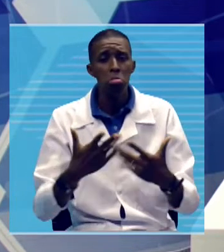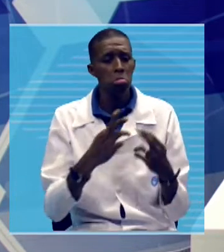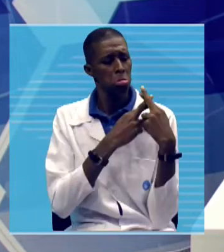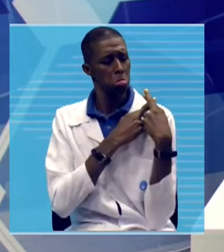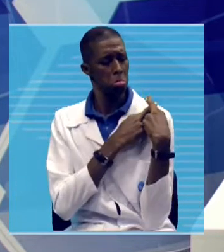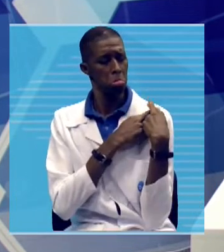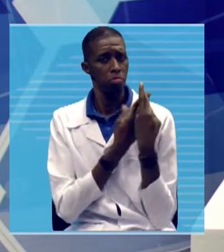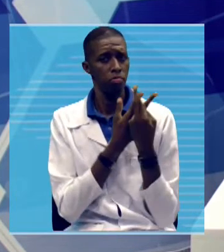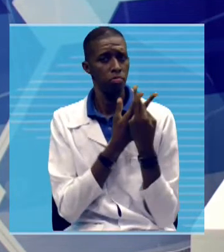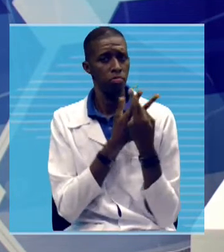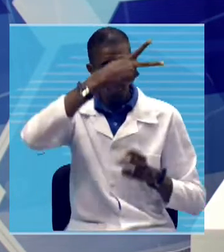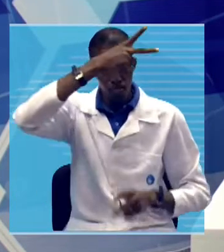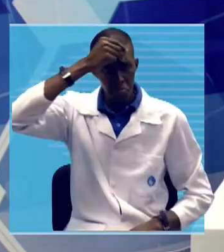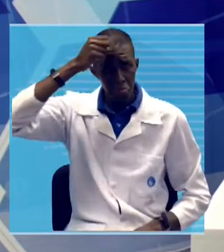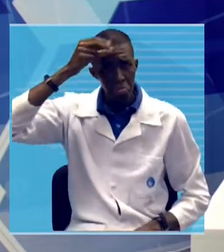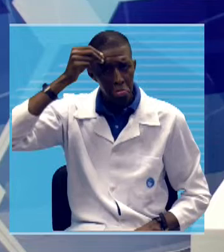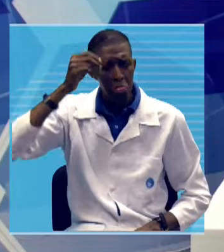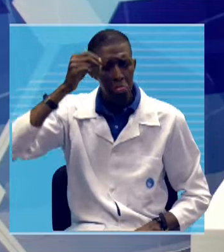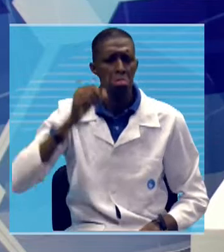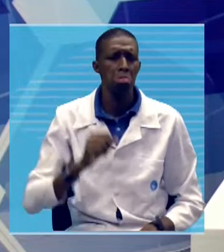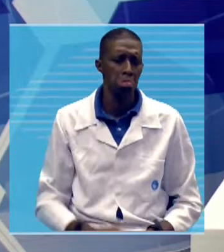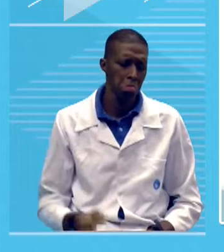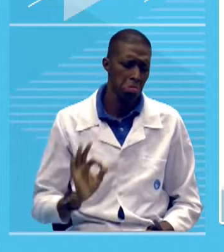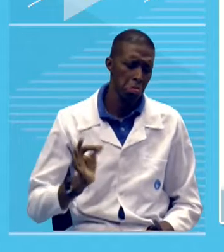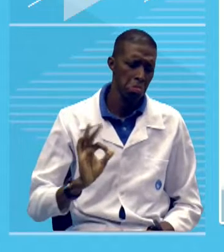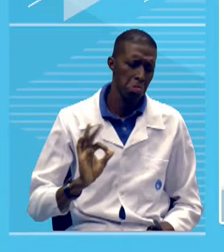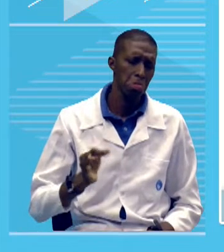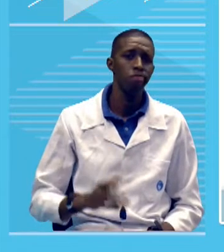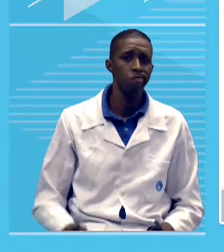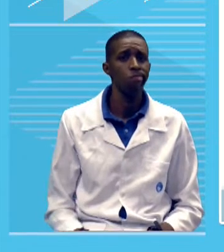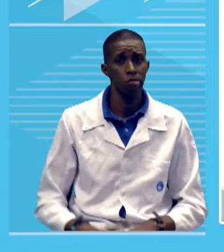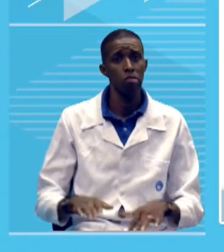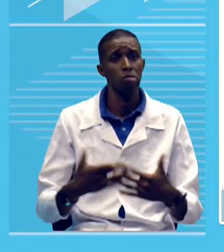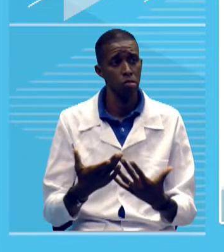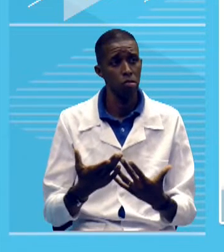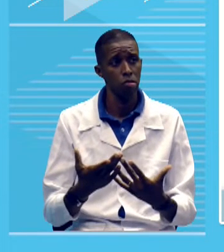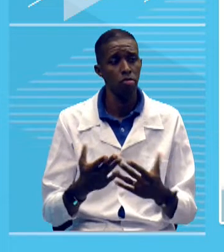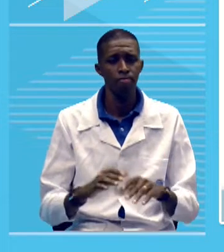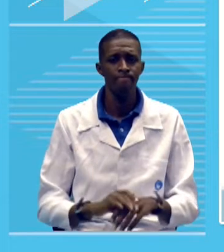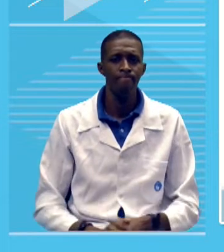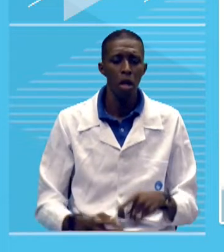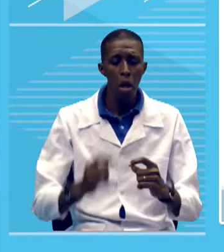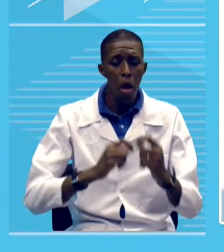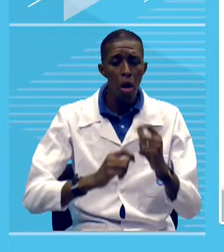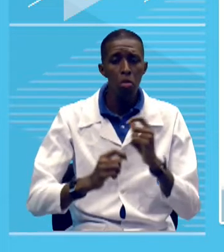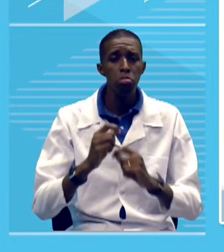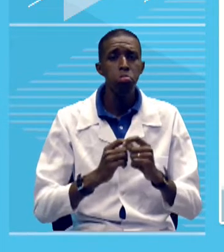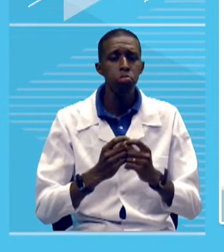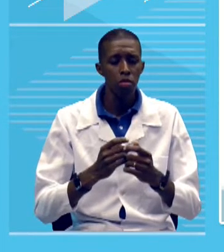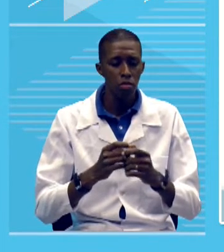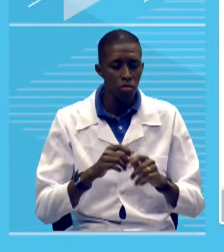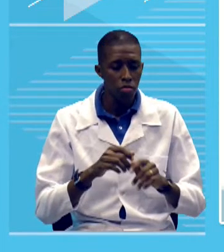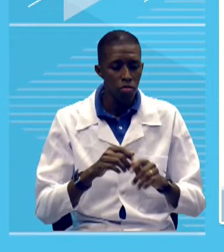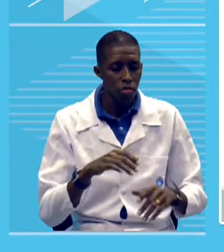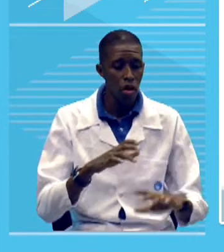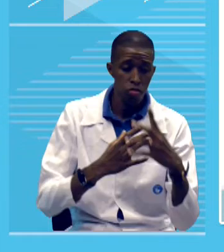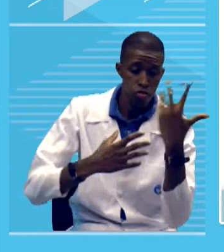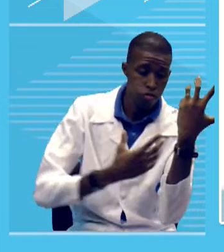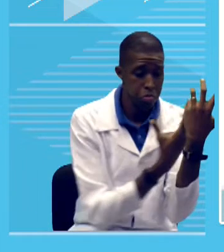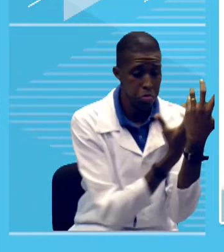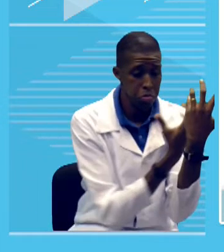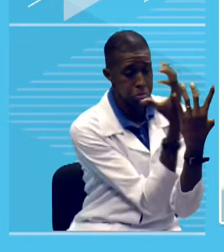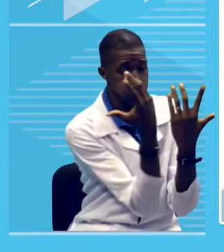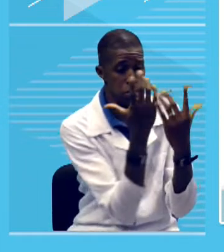esse tal ter me chamado de Economia economia verde passa não posso bom E